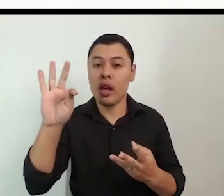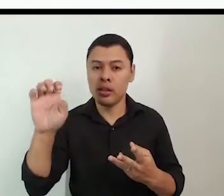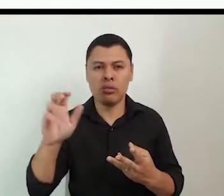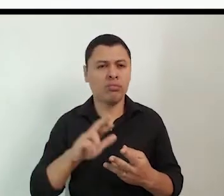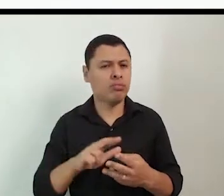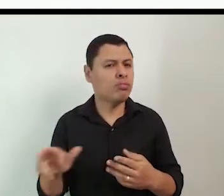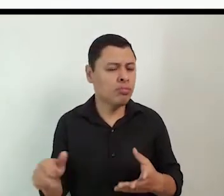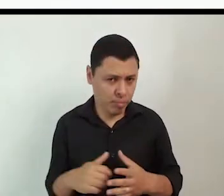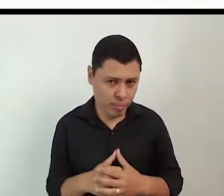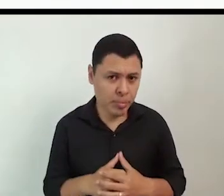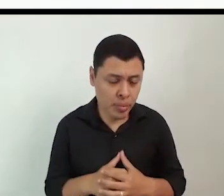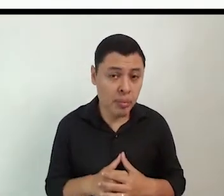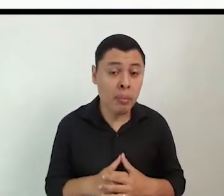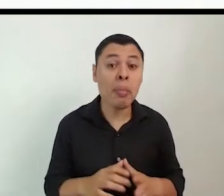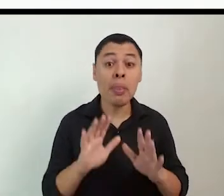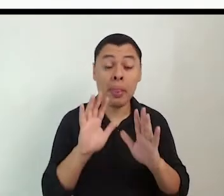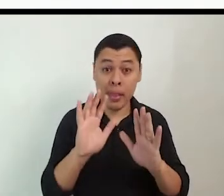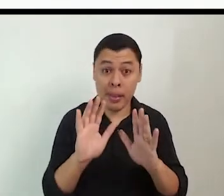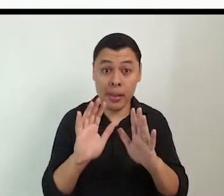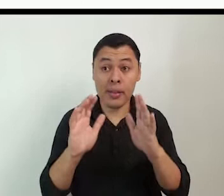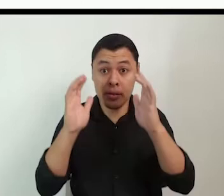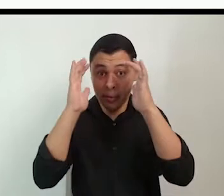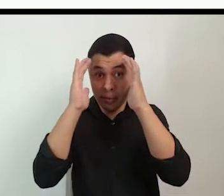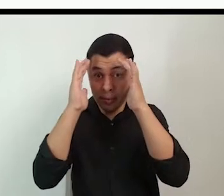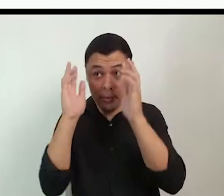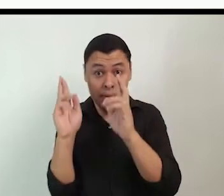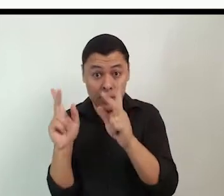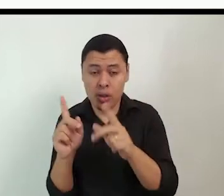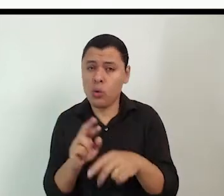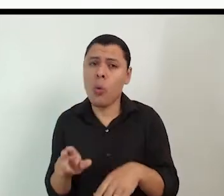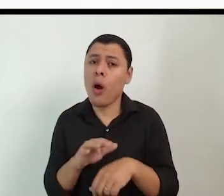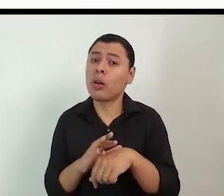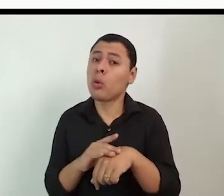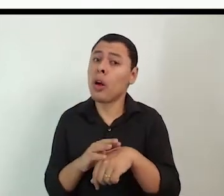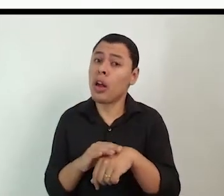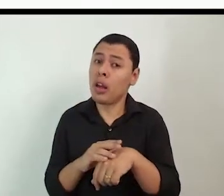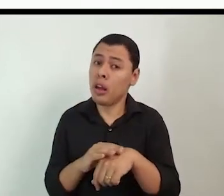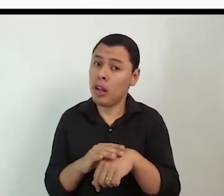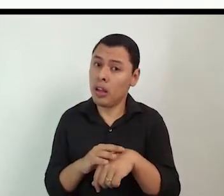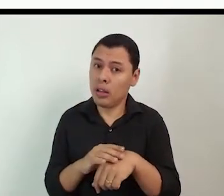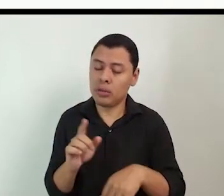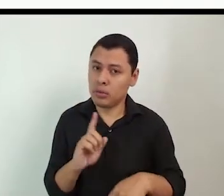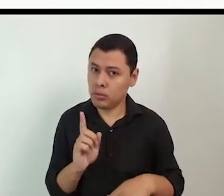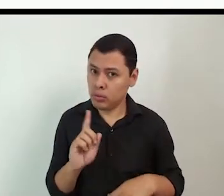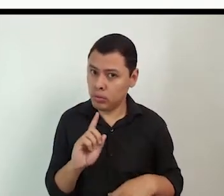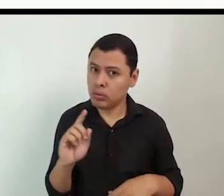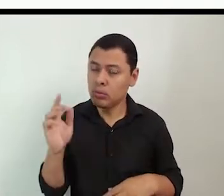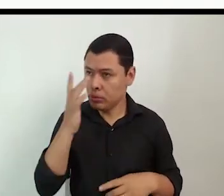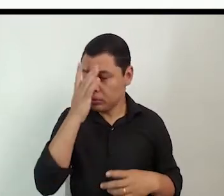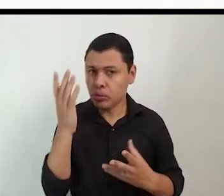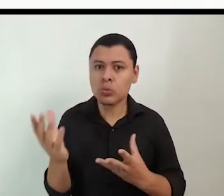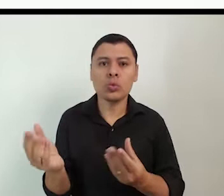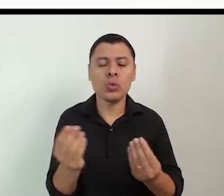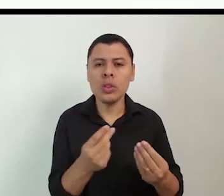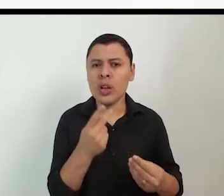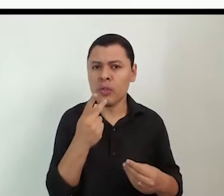essa conexão neurológica, essa neurodivergência não é uma doença. Tem muita gente que quer e fala